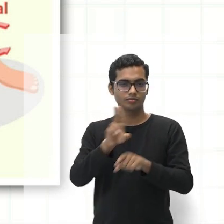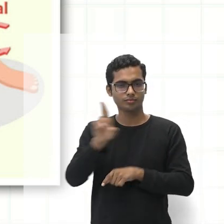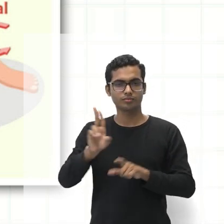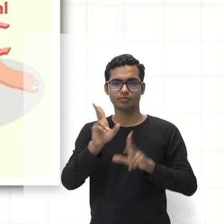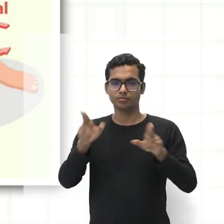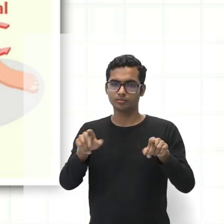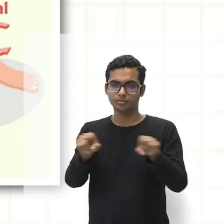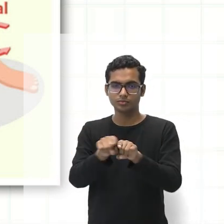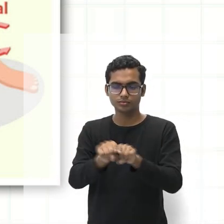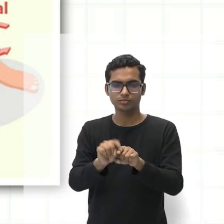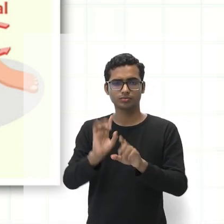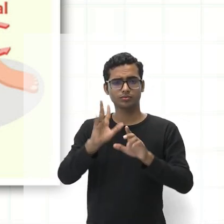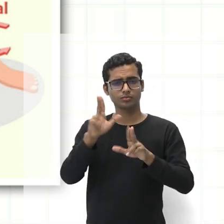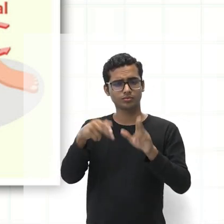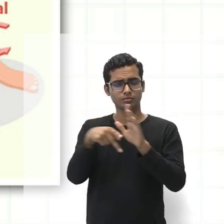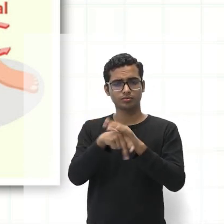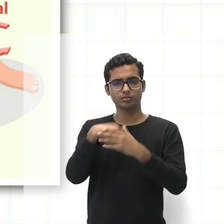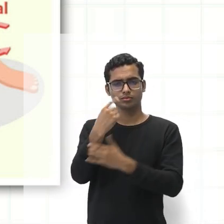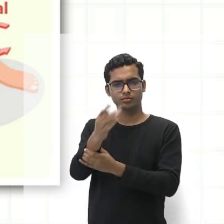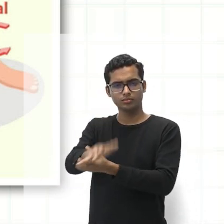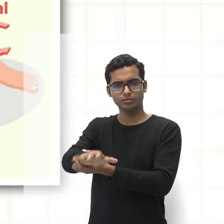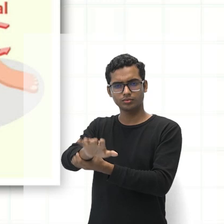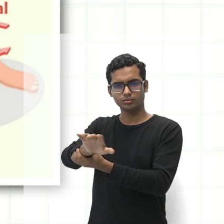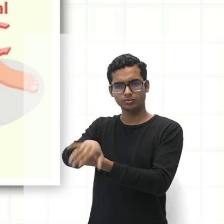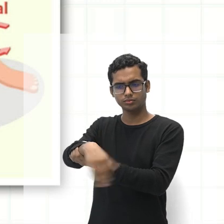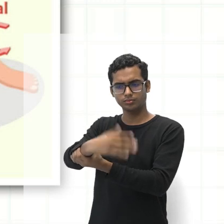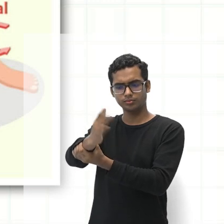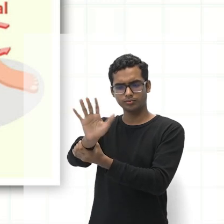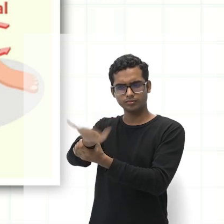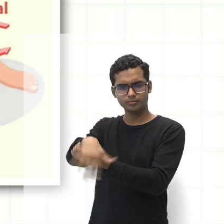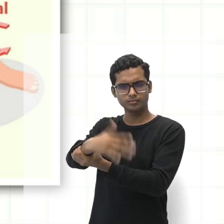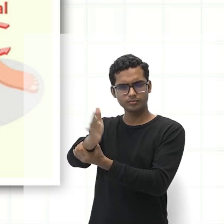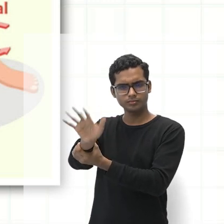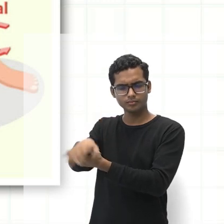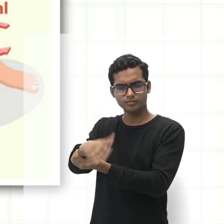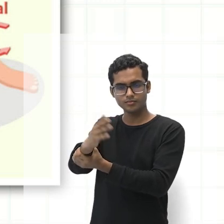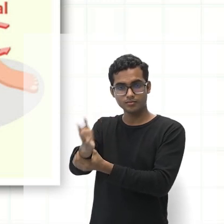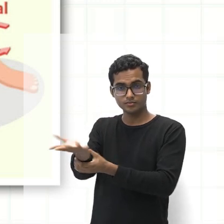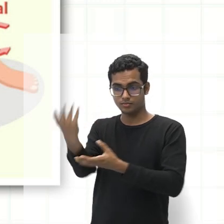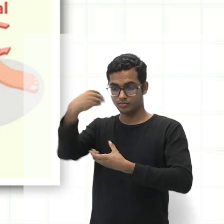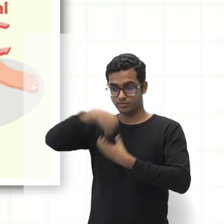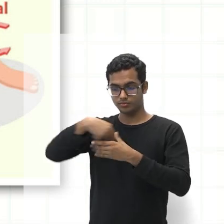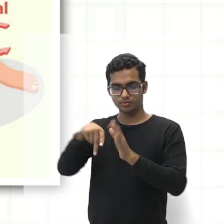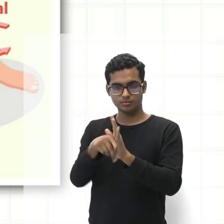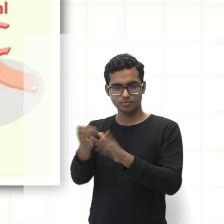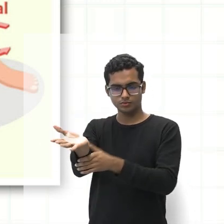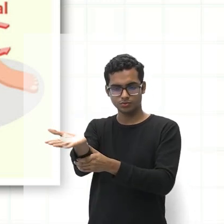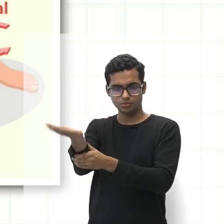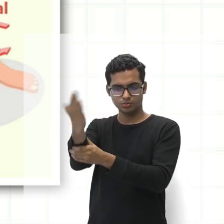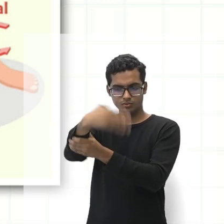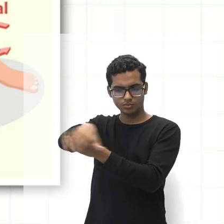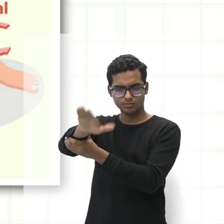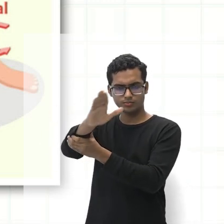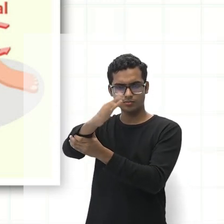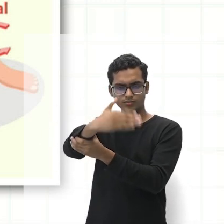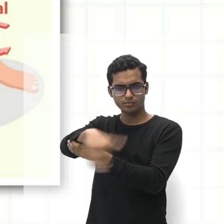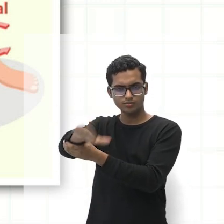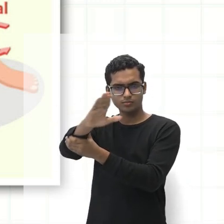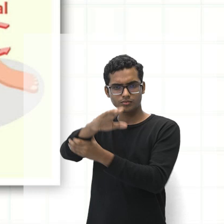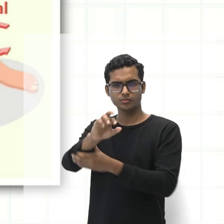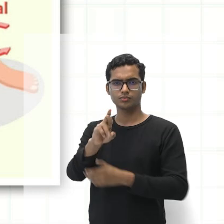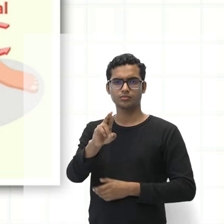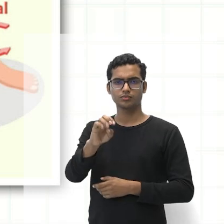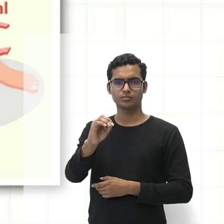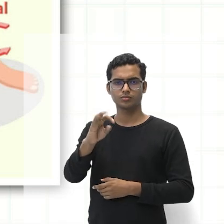você gira a sua mão posicionando para dentro do seu corpo, e na rotação